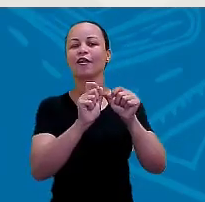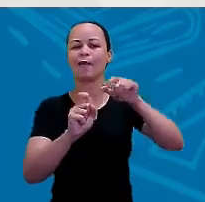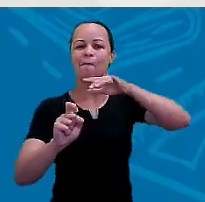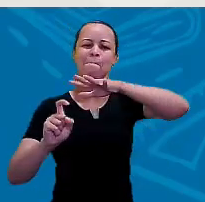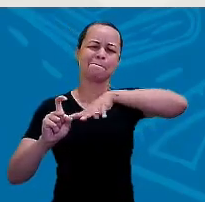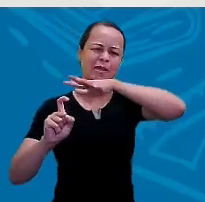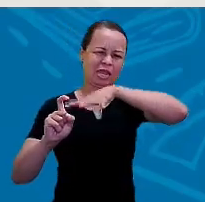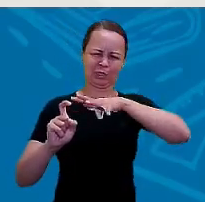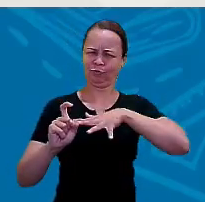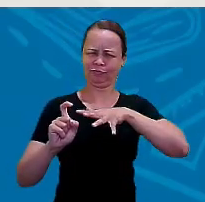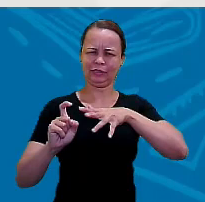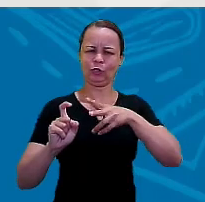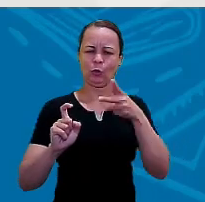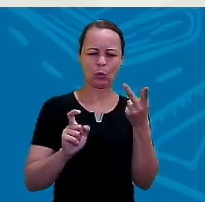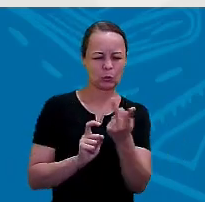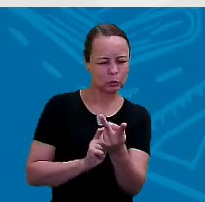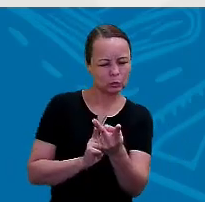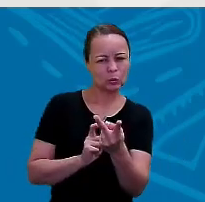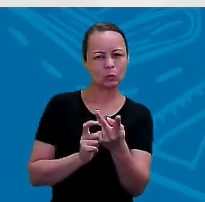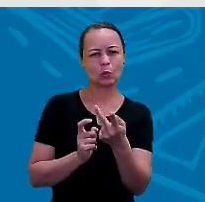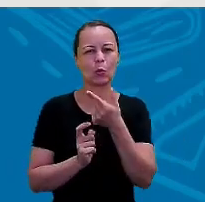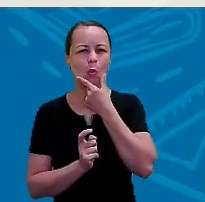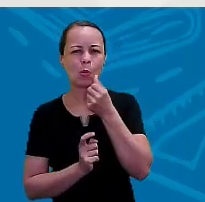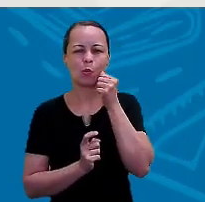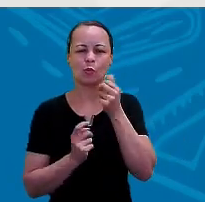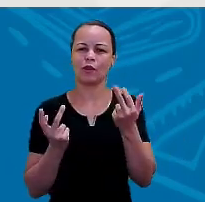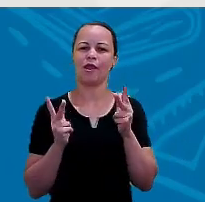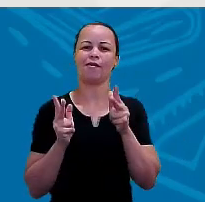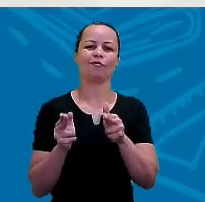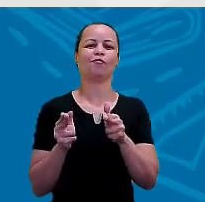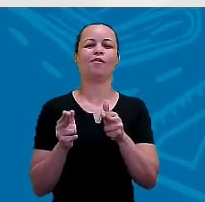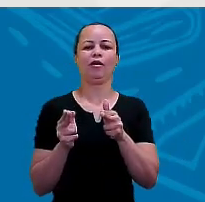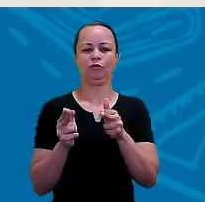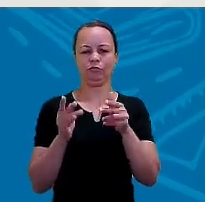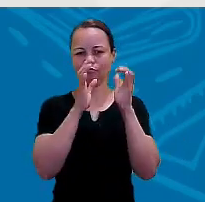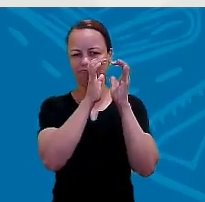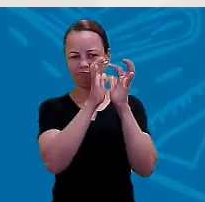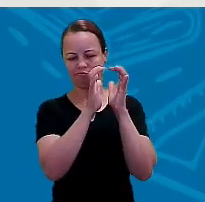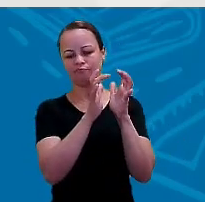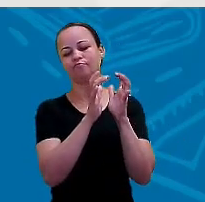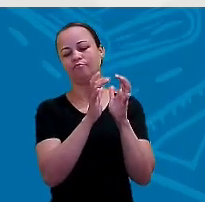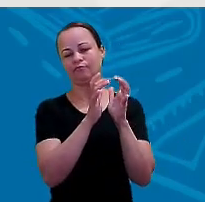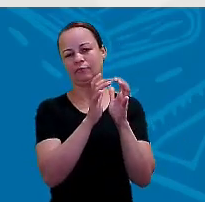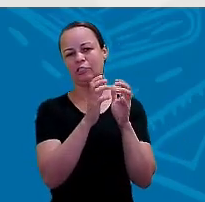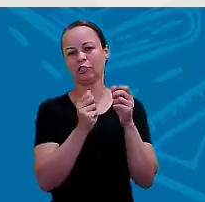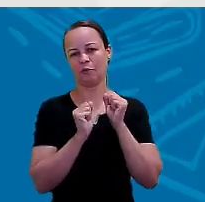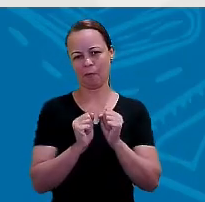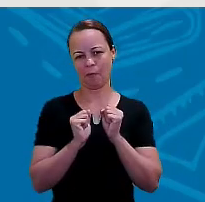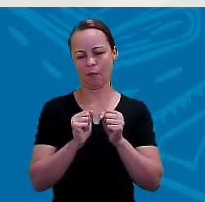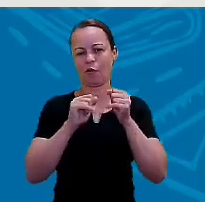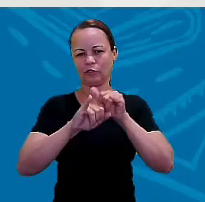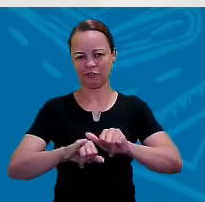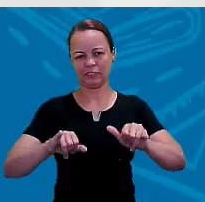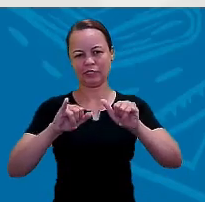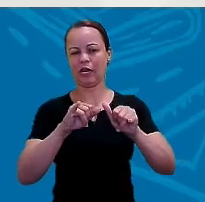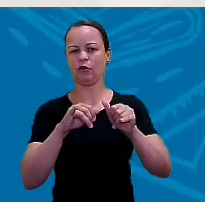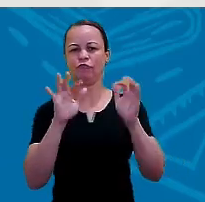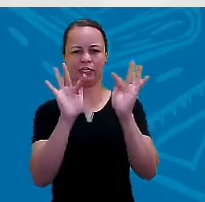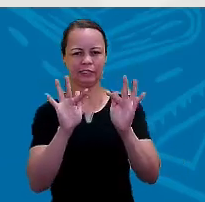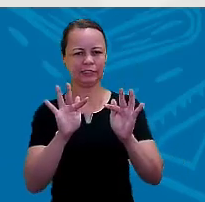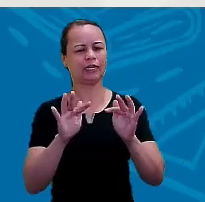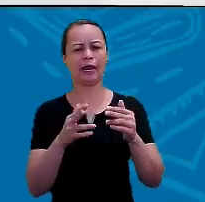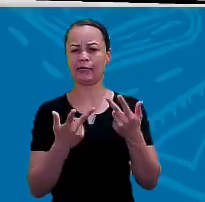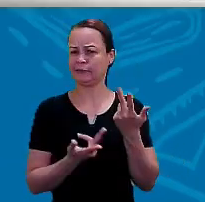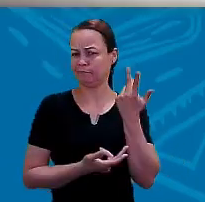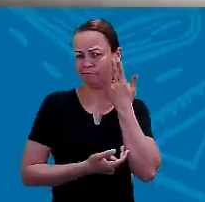gente pode dizer: cérebro humano. Isso a gente pode dizer com muita felicidade e com muita tranquilidade. Dito